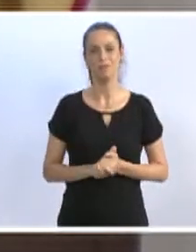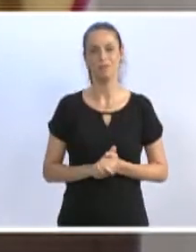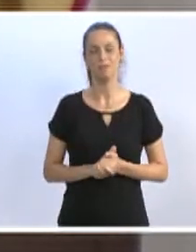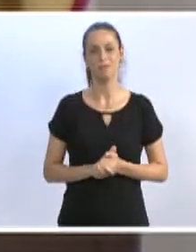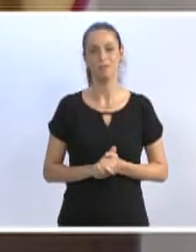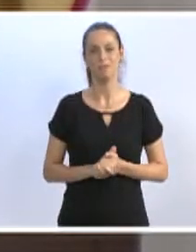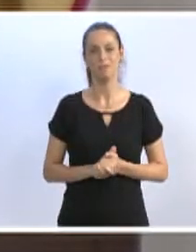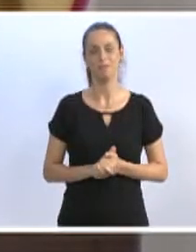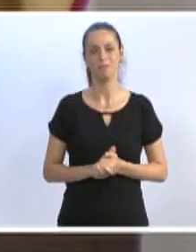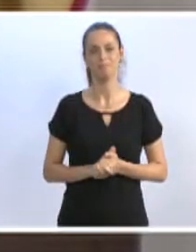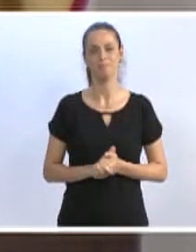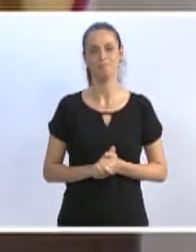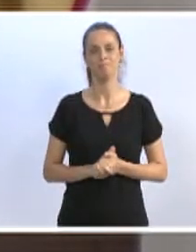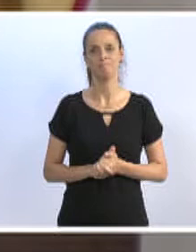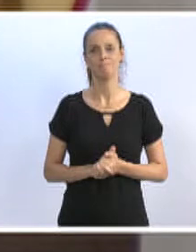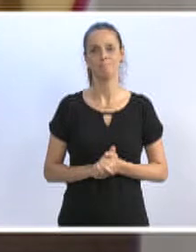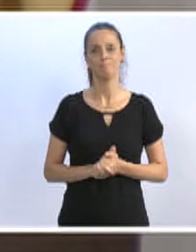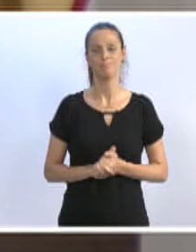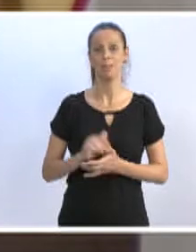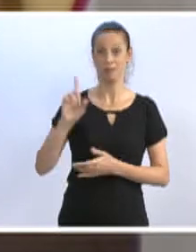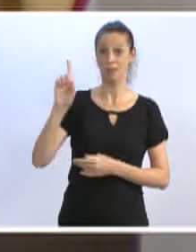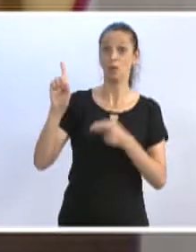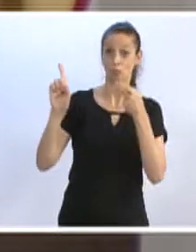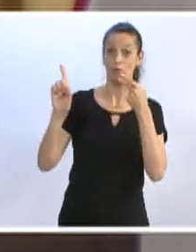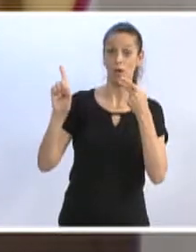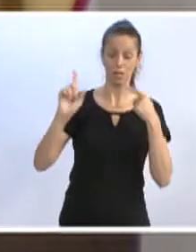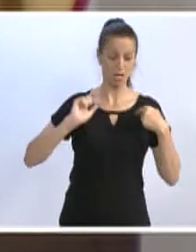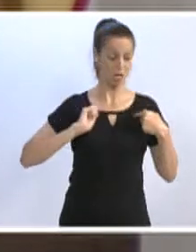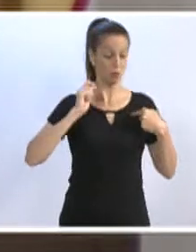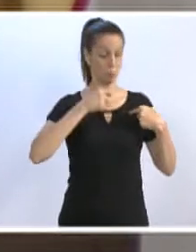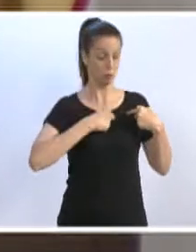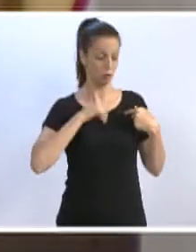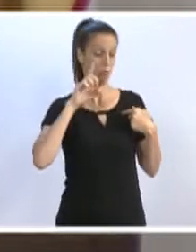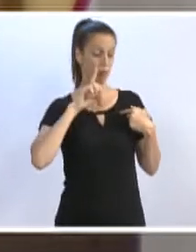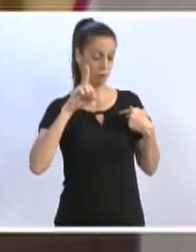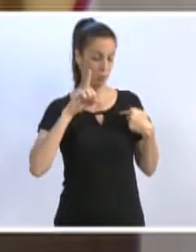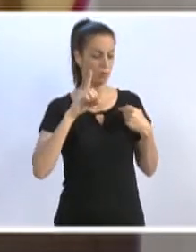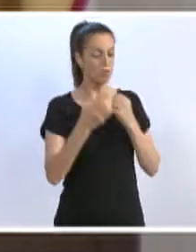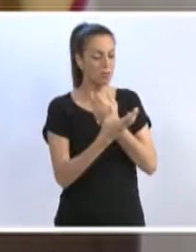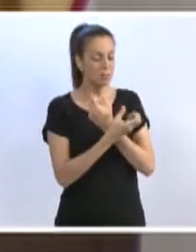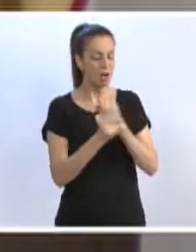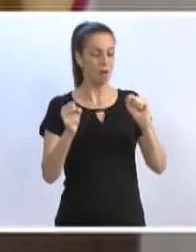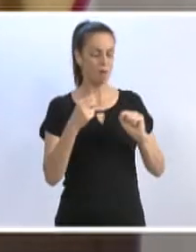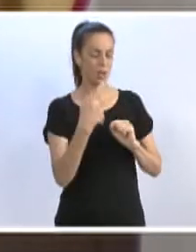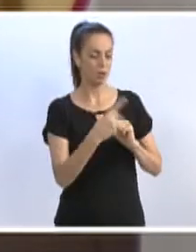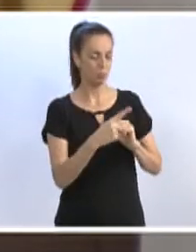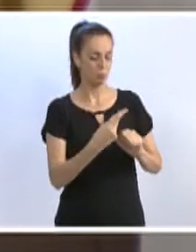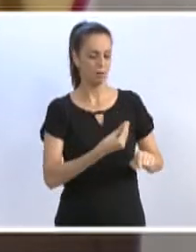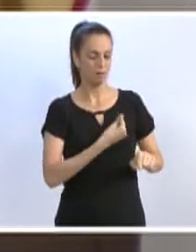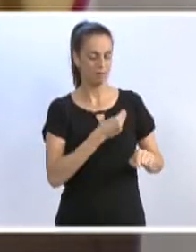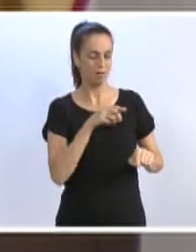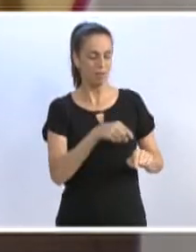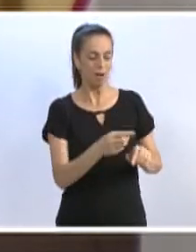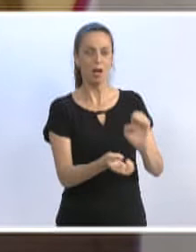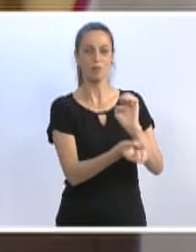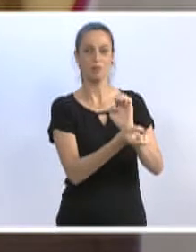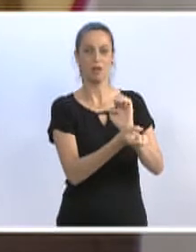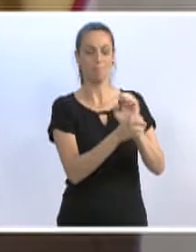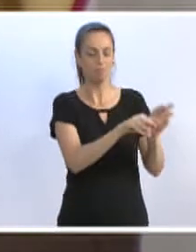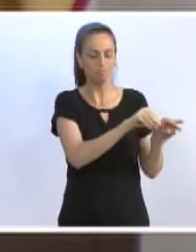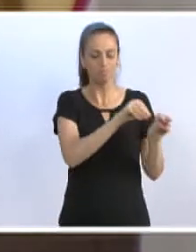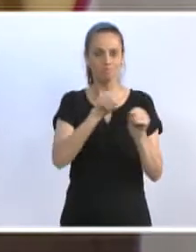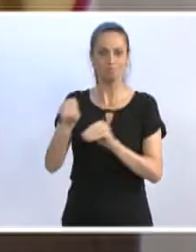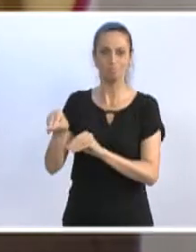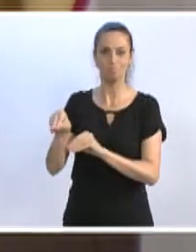Começa assim: eu sou o Senhor teu Deus, que te tirou do Egito, da casa da escravidão. Este é o